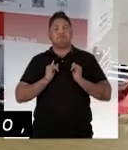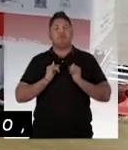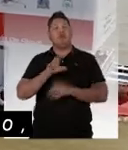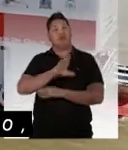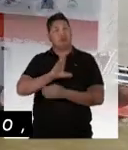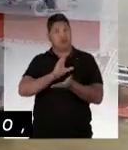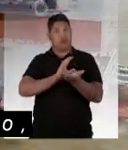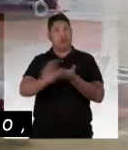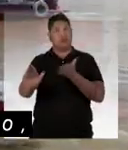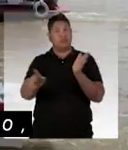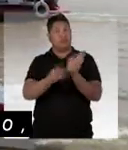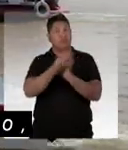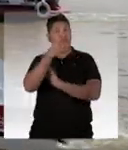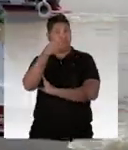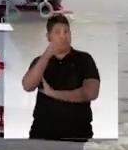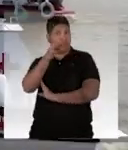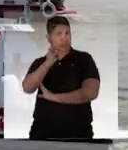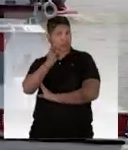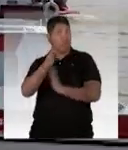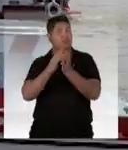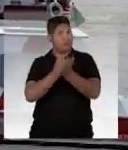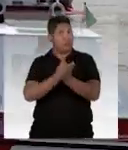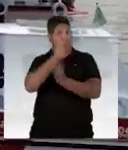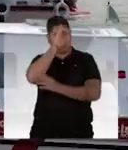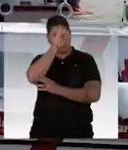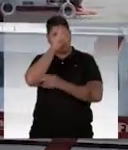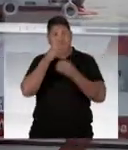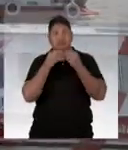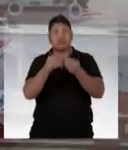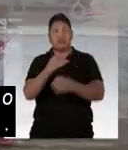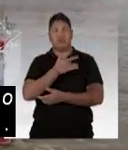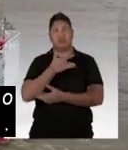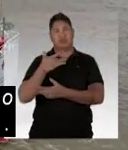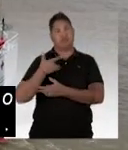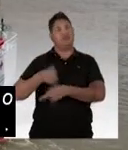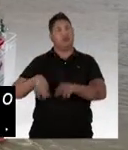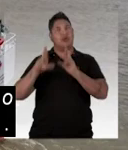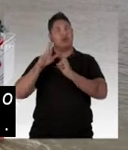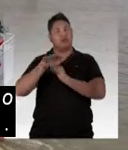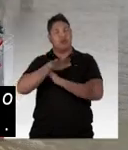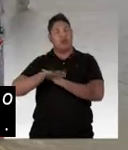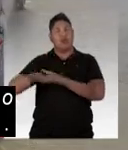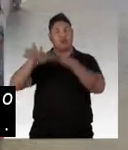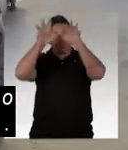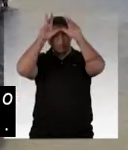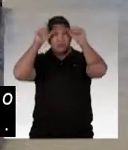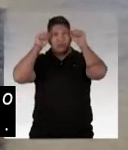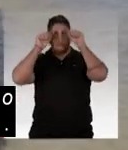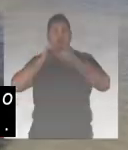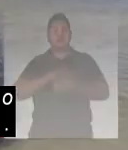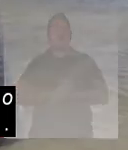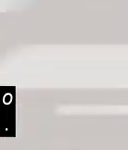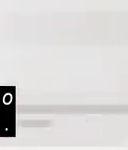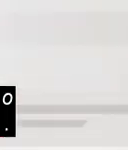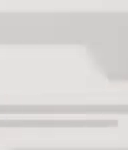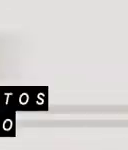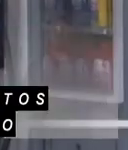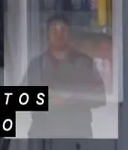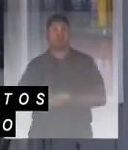destinados pelo Ministério Público do Trabalho, Barco Hospital leva saúde e esperança à região do Baixo